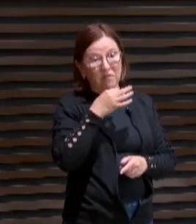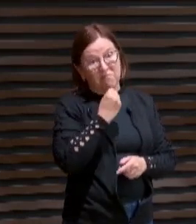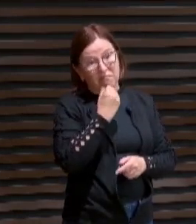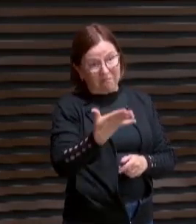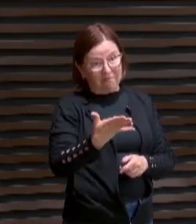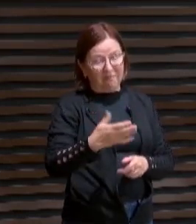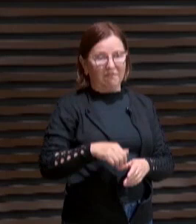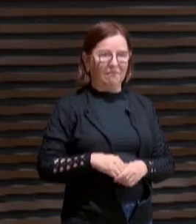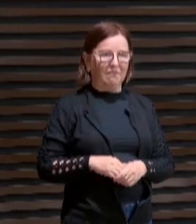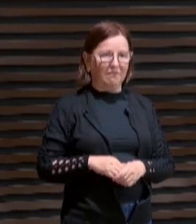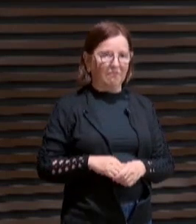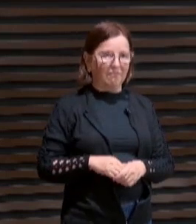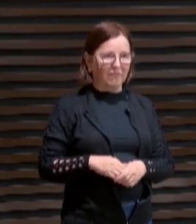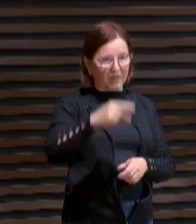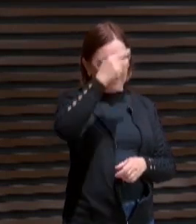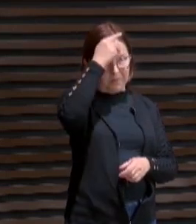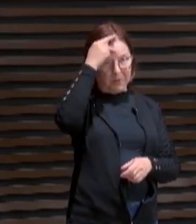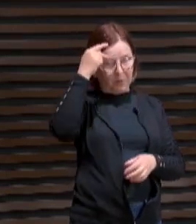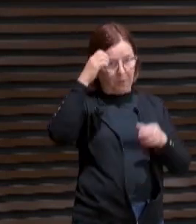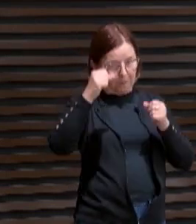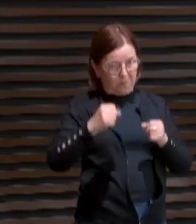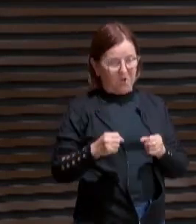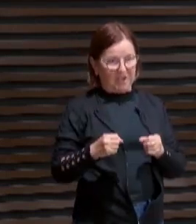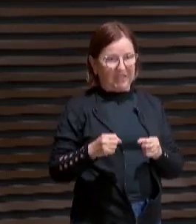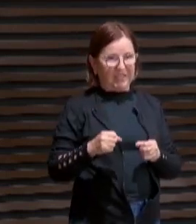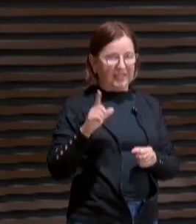O homem pode ser governado por autonomia,